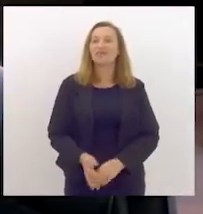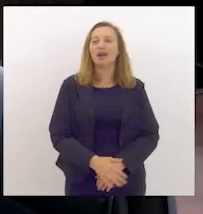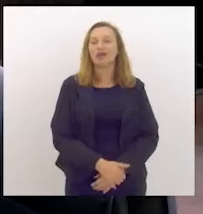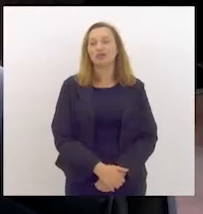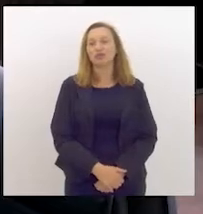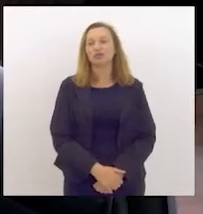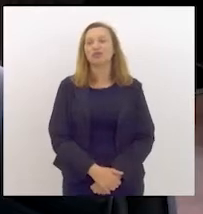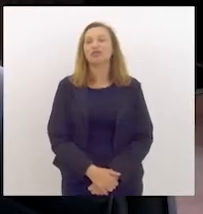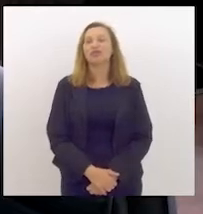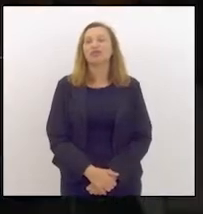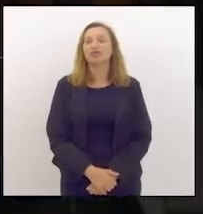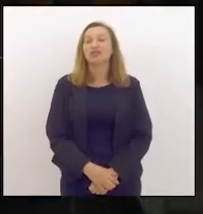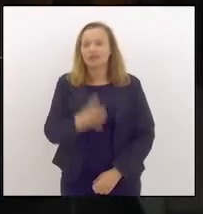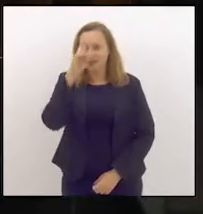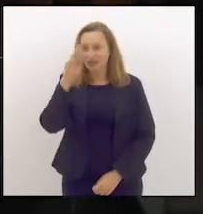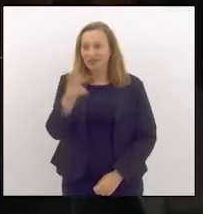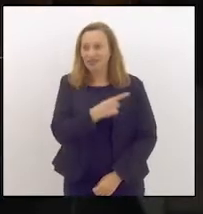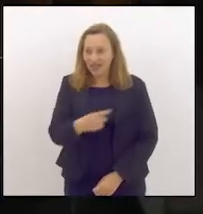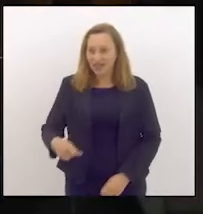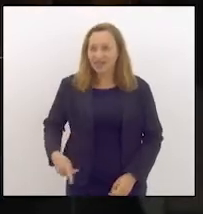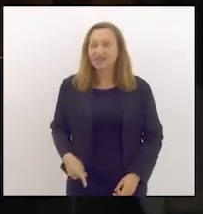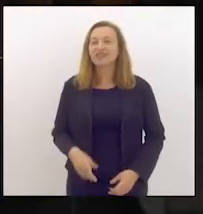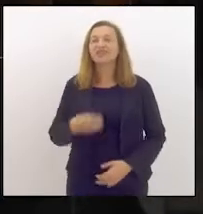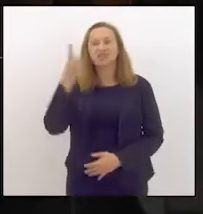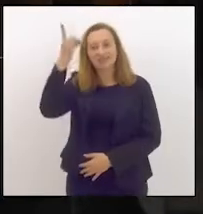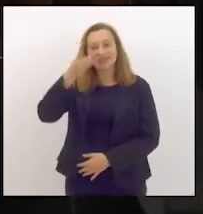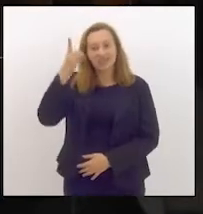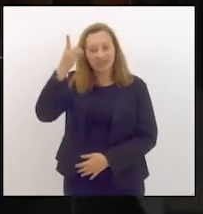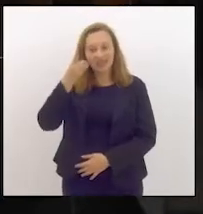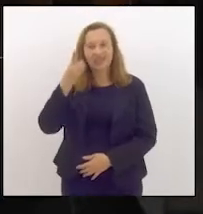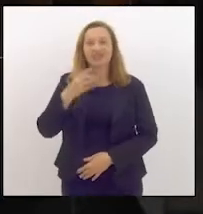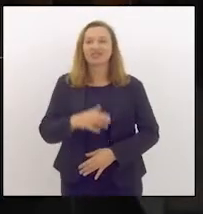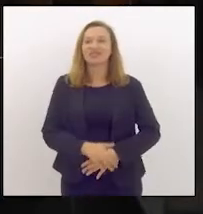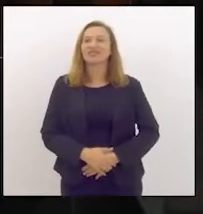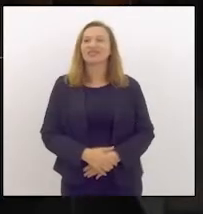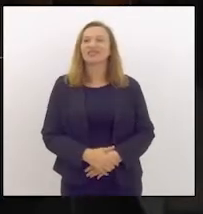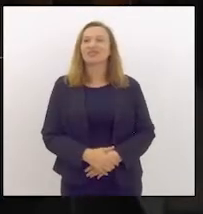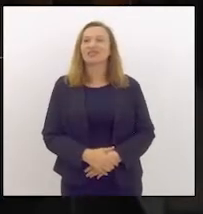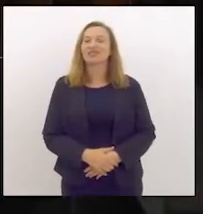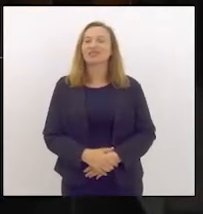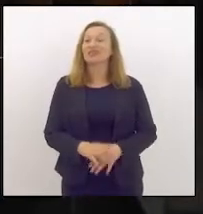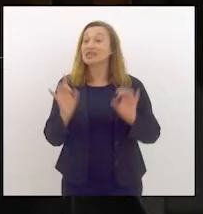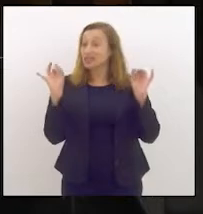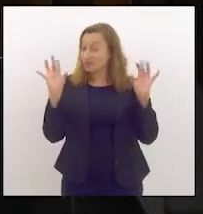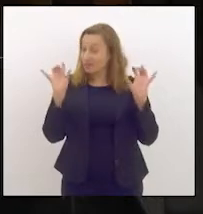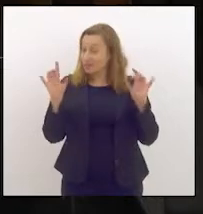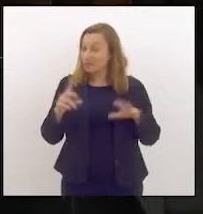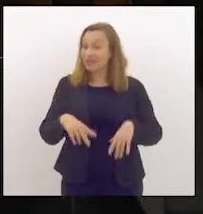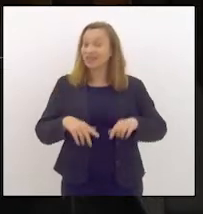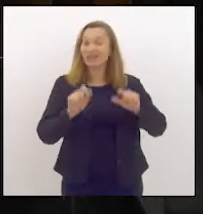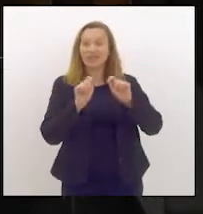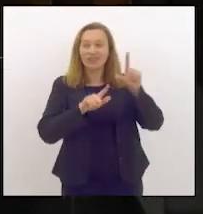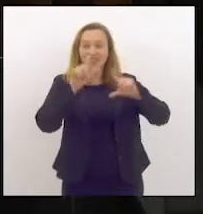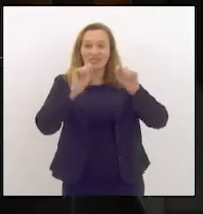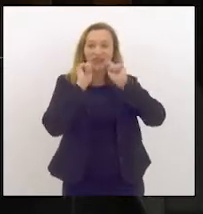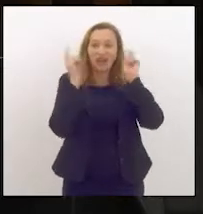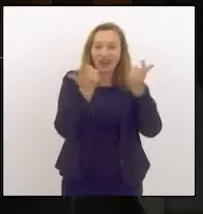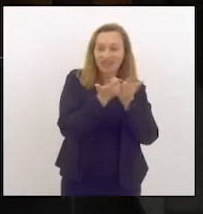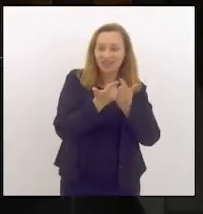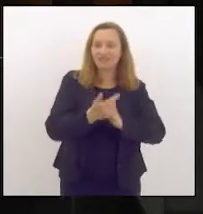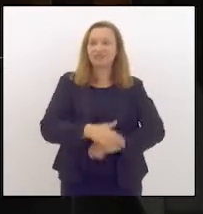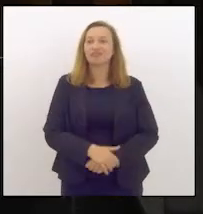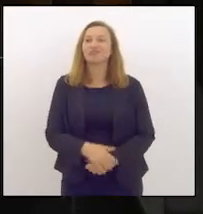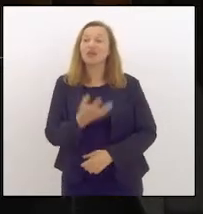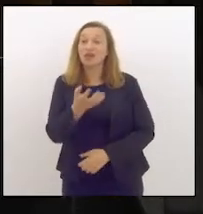o senhor presidente deputados e deputadas especialmente que nos assiste pela TV alerj